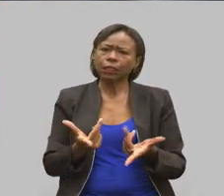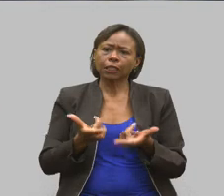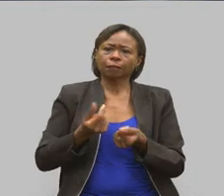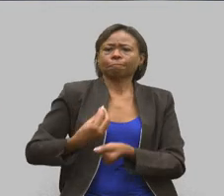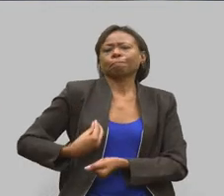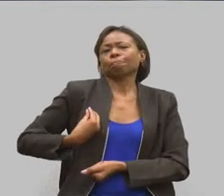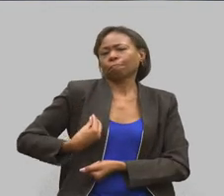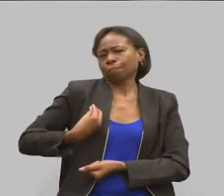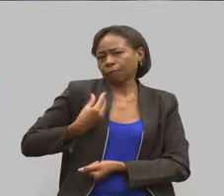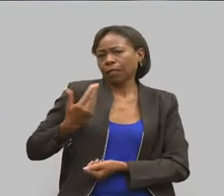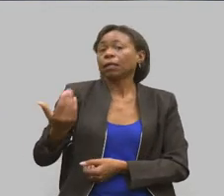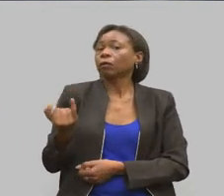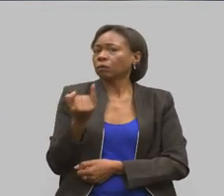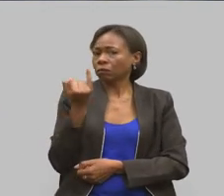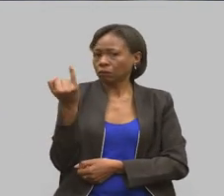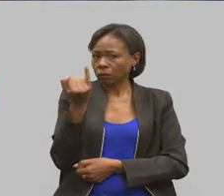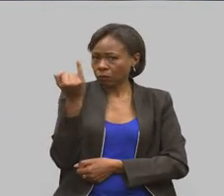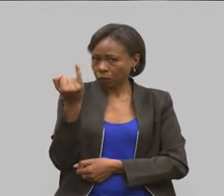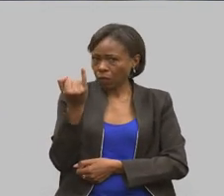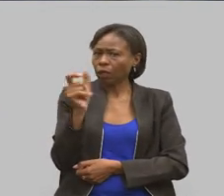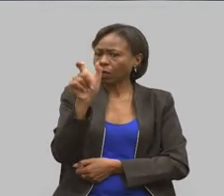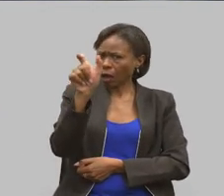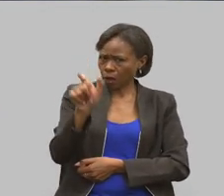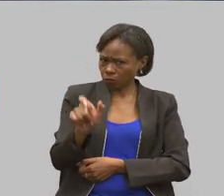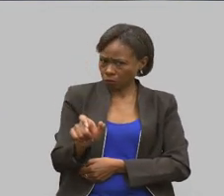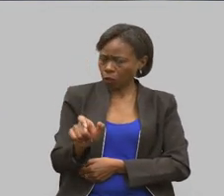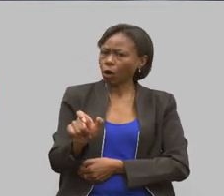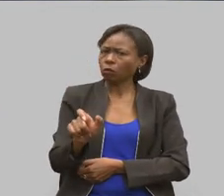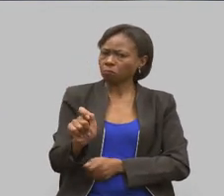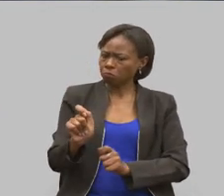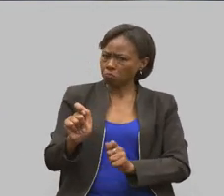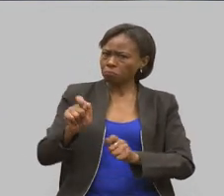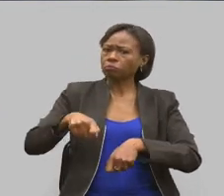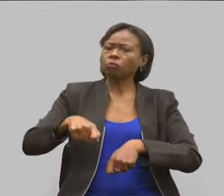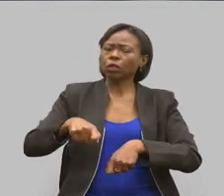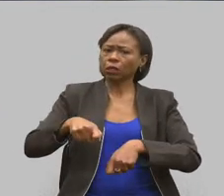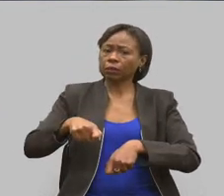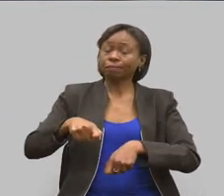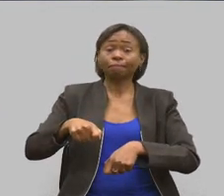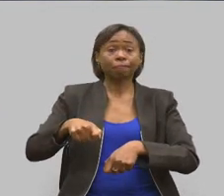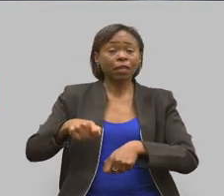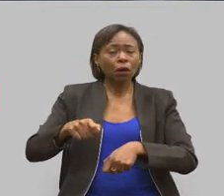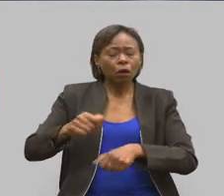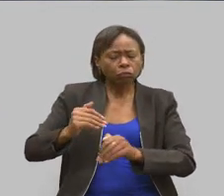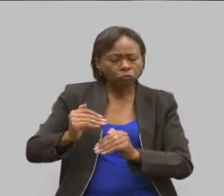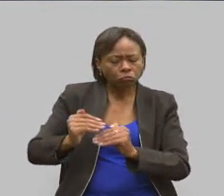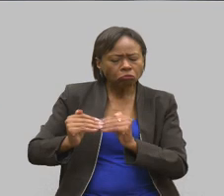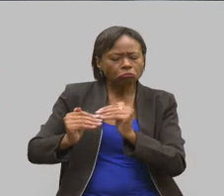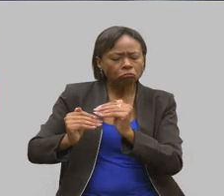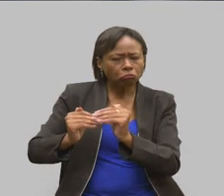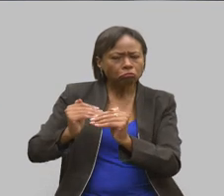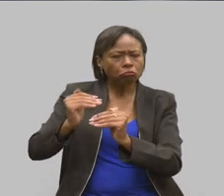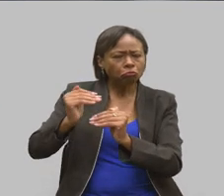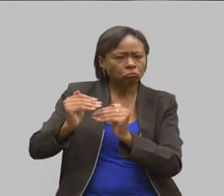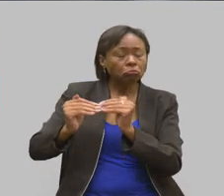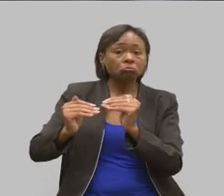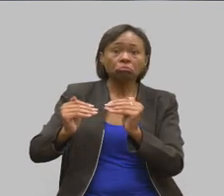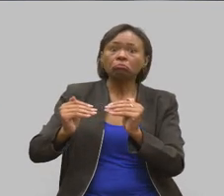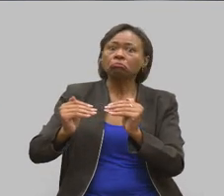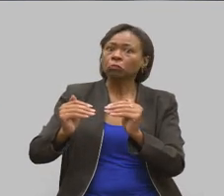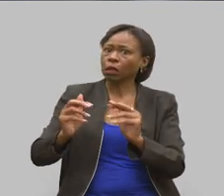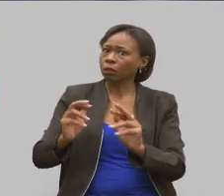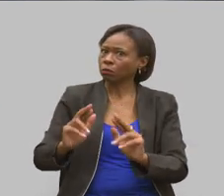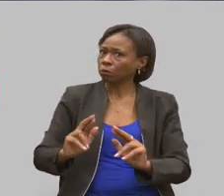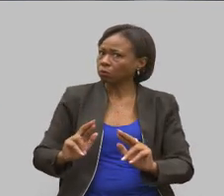pessoa e a pessoa consegue para nós é uma evolução mínima mas faz uma grande diferença